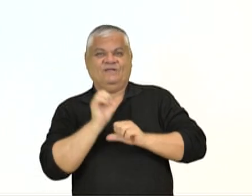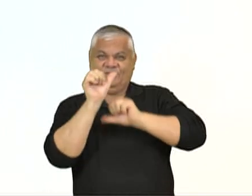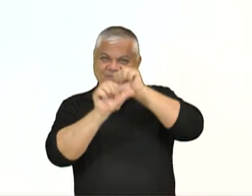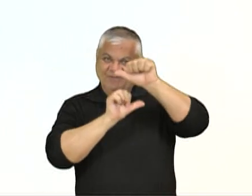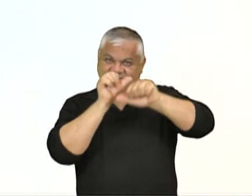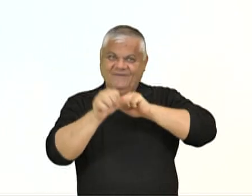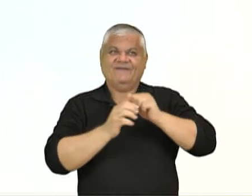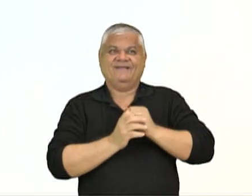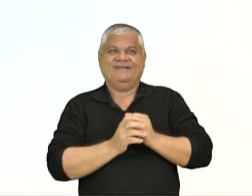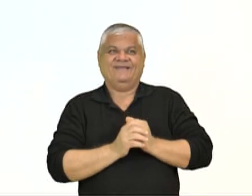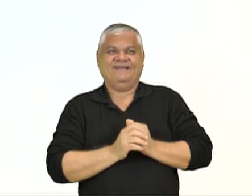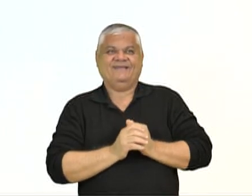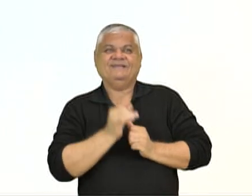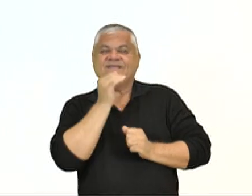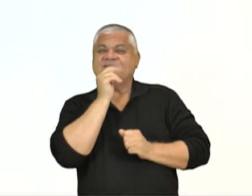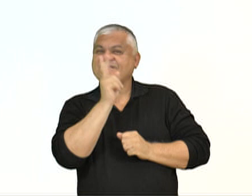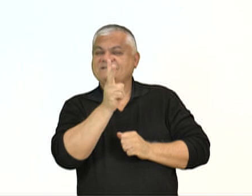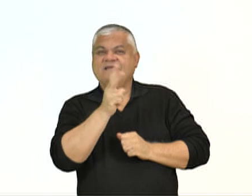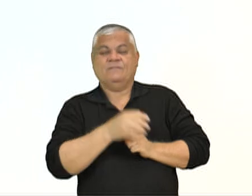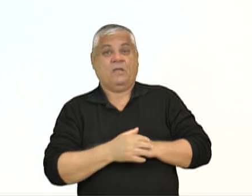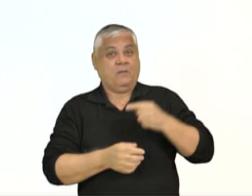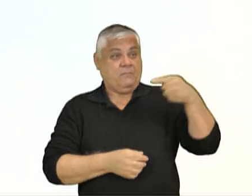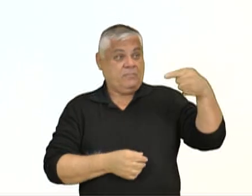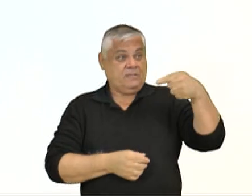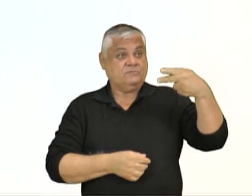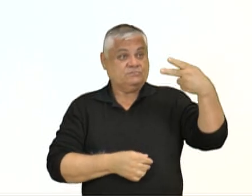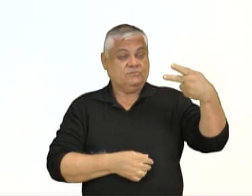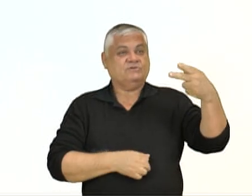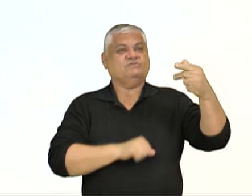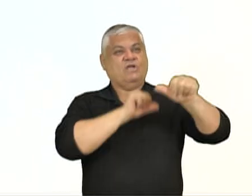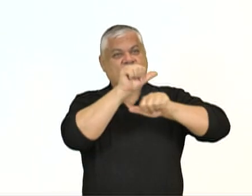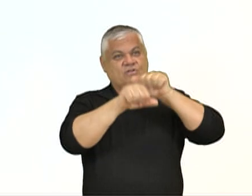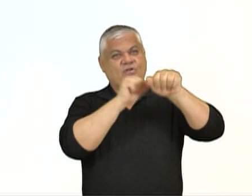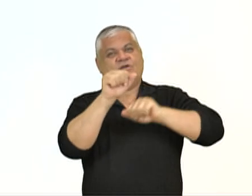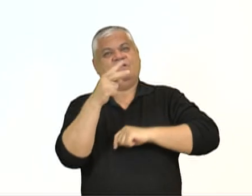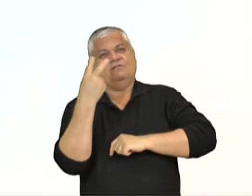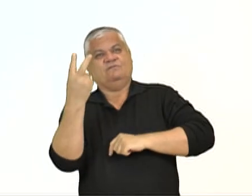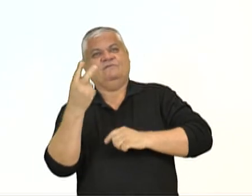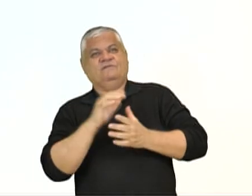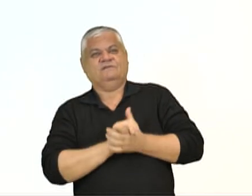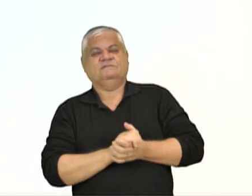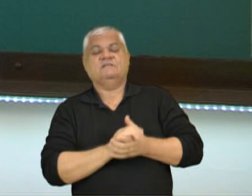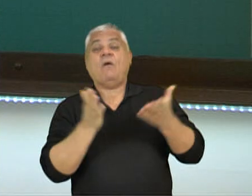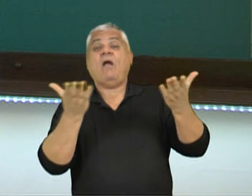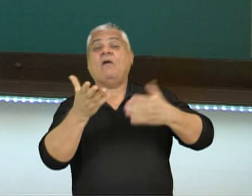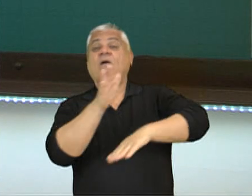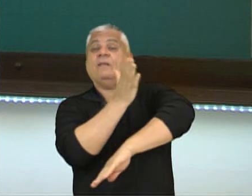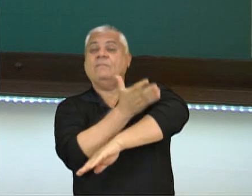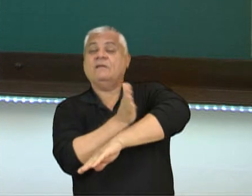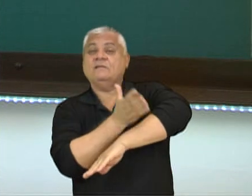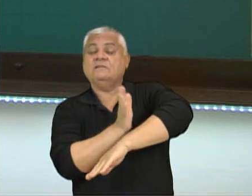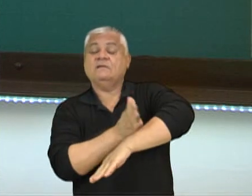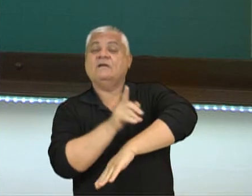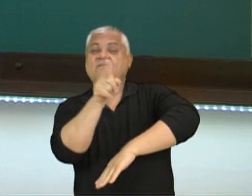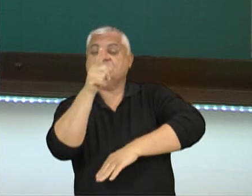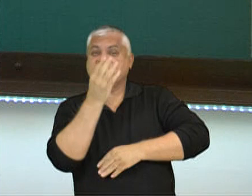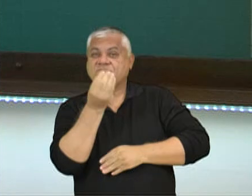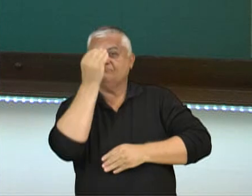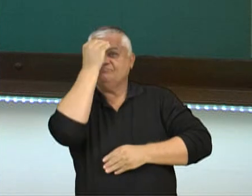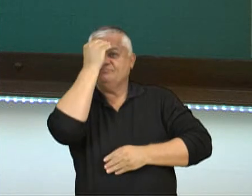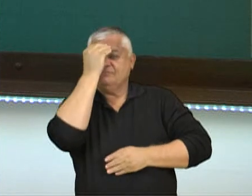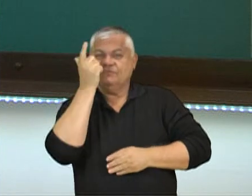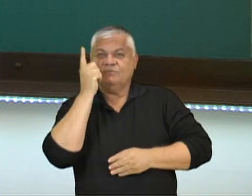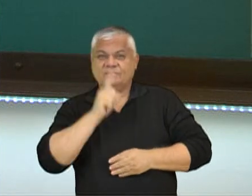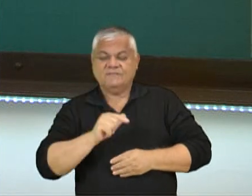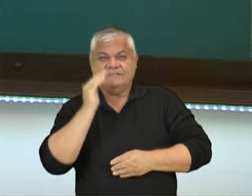os sinais de todos os elementos de A. Então, vamos praticar para realmente ver se a gente